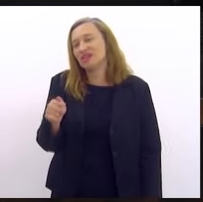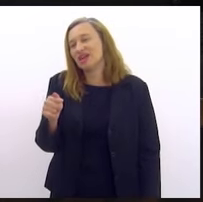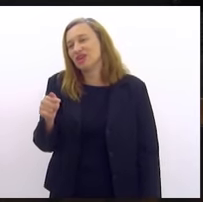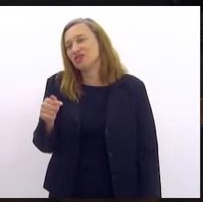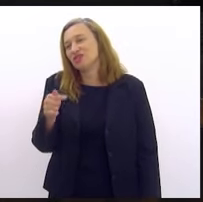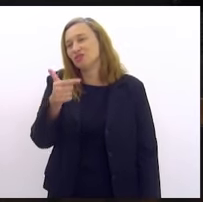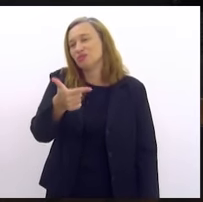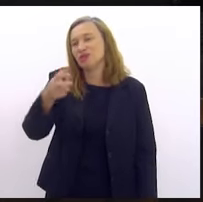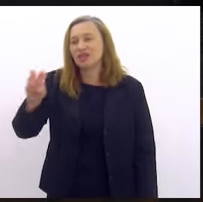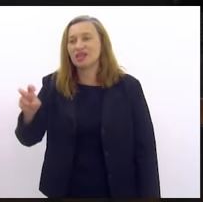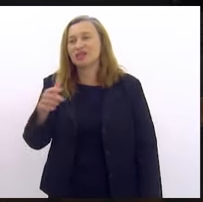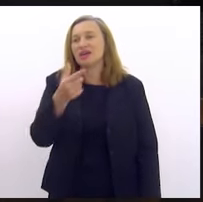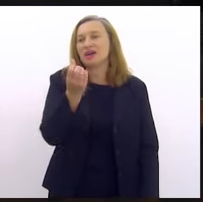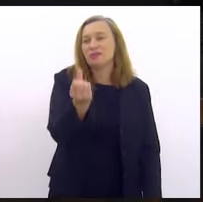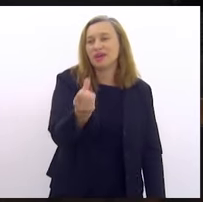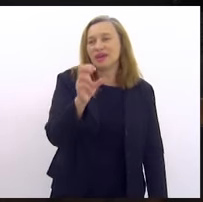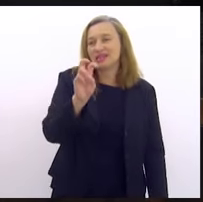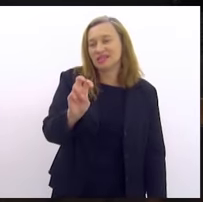717-A/2015,